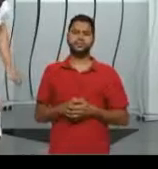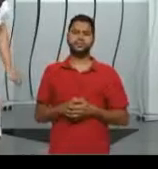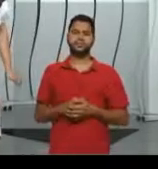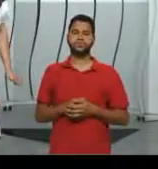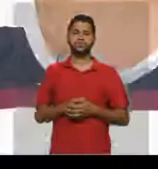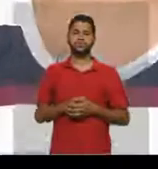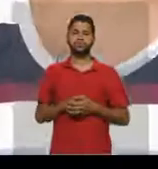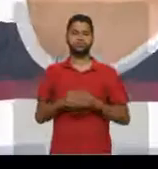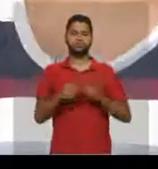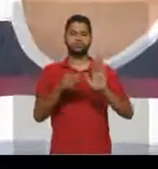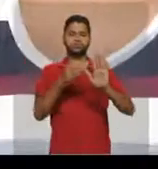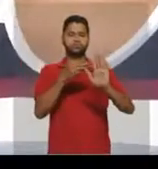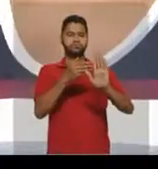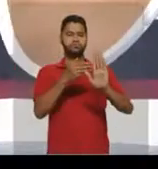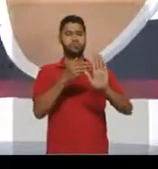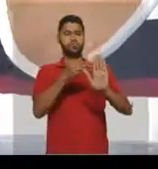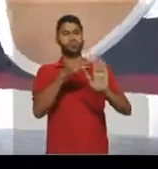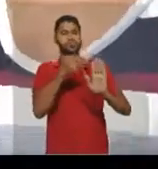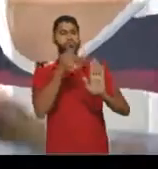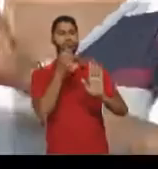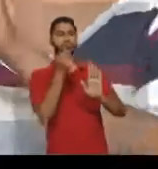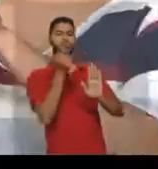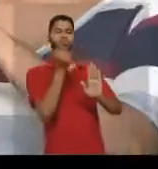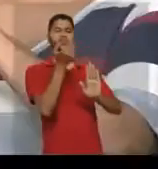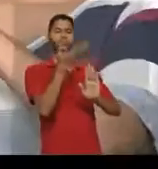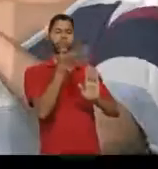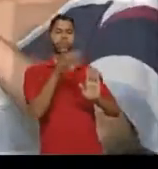lado, ok?